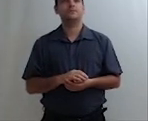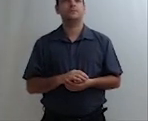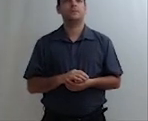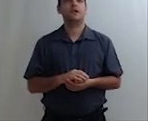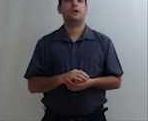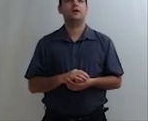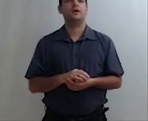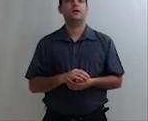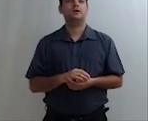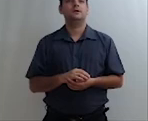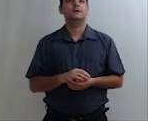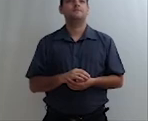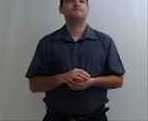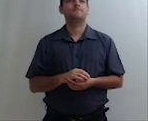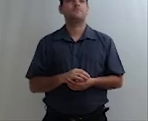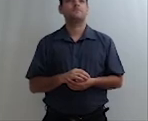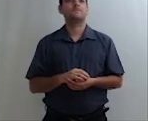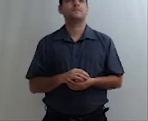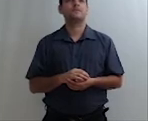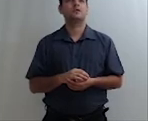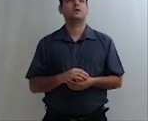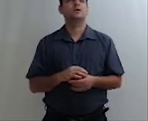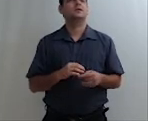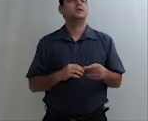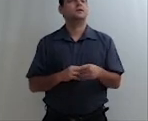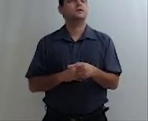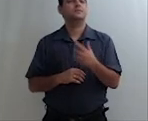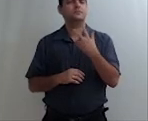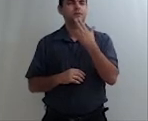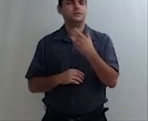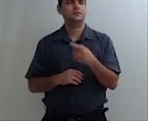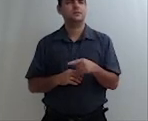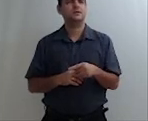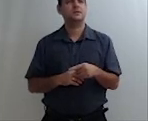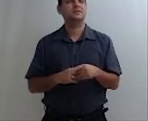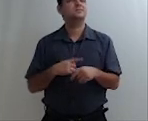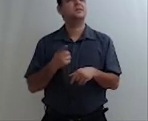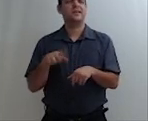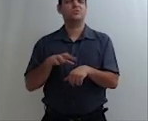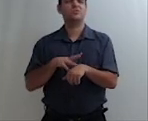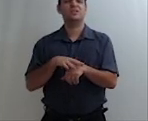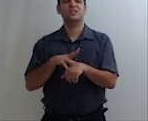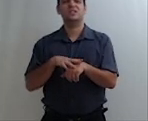ele é portador de de